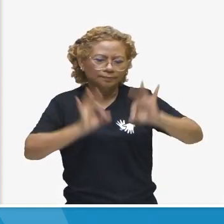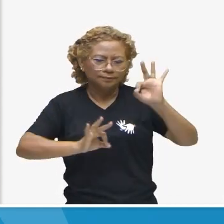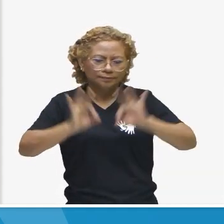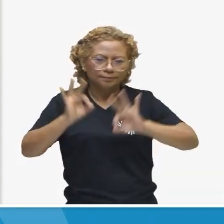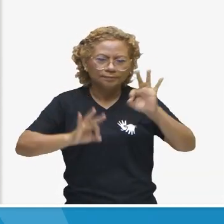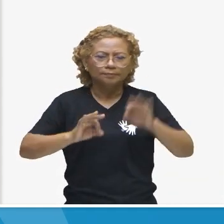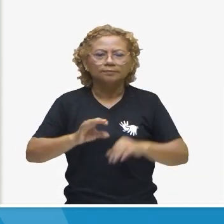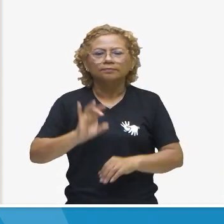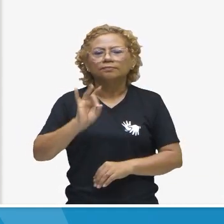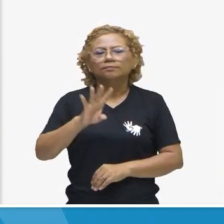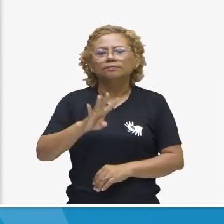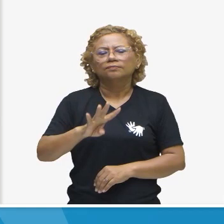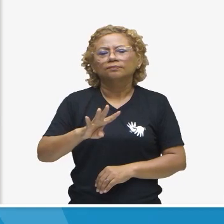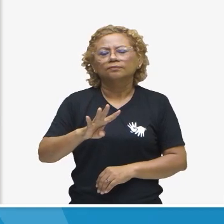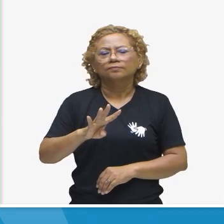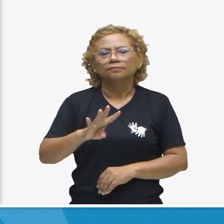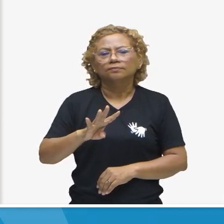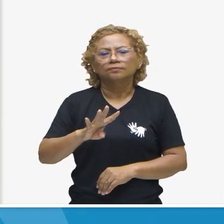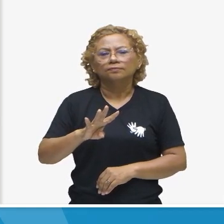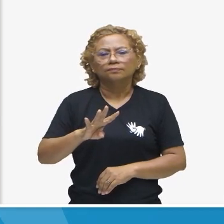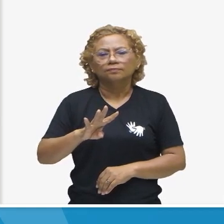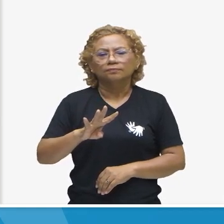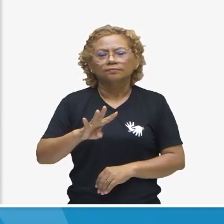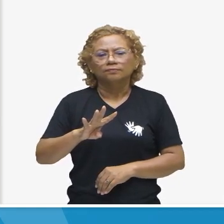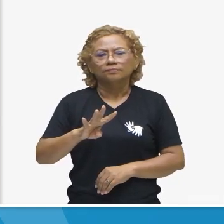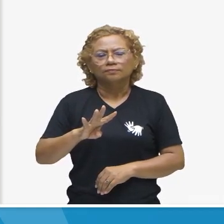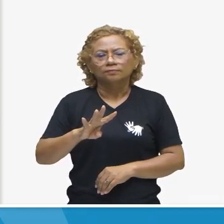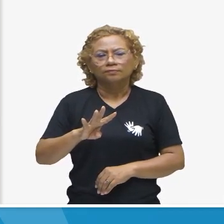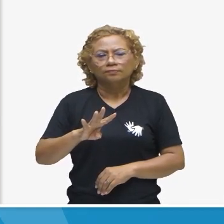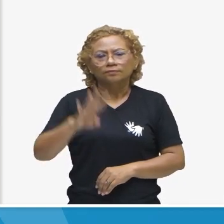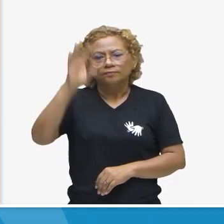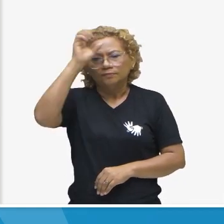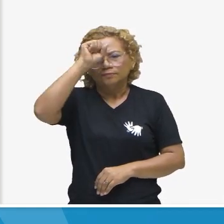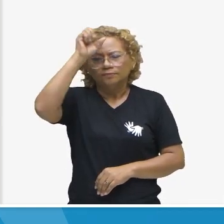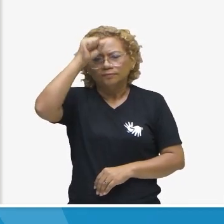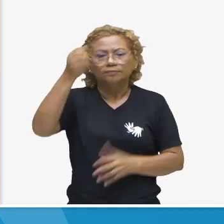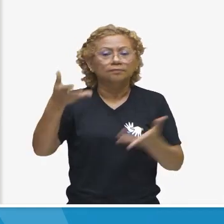somente os conhecimentos que nós adquirimos até o presente momento.